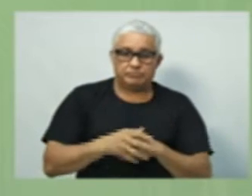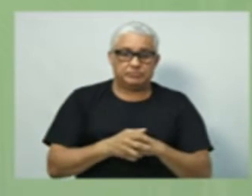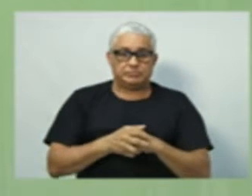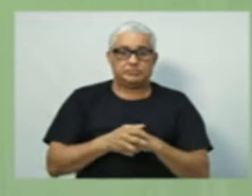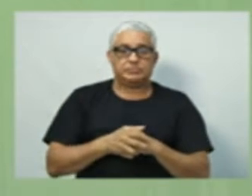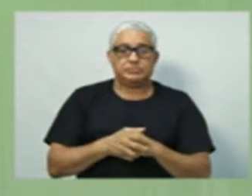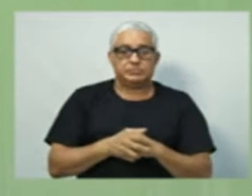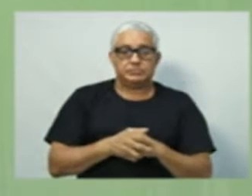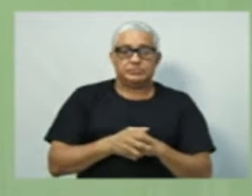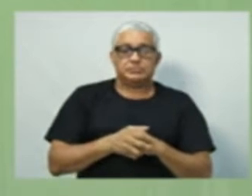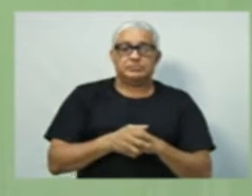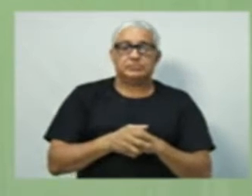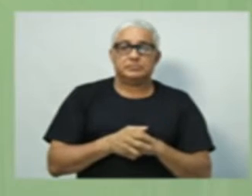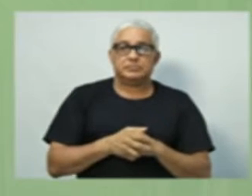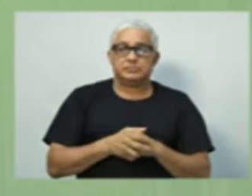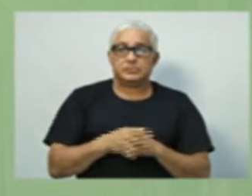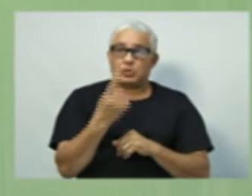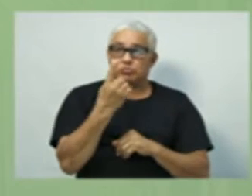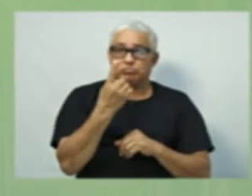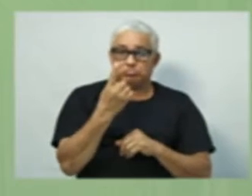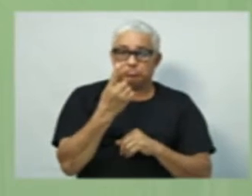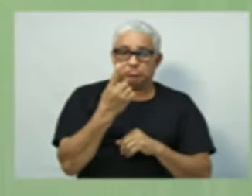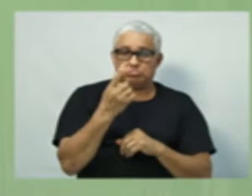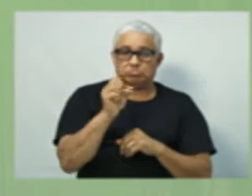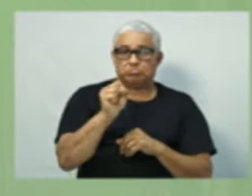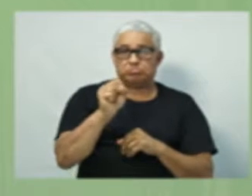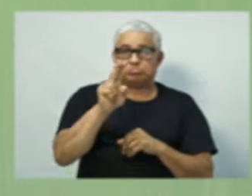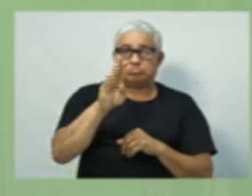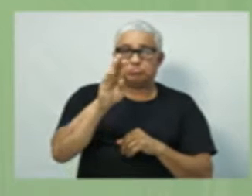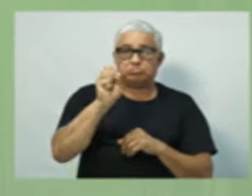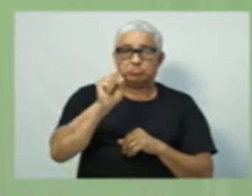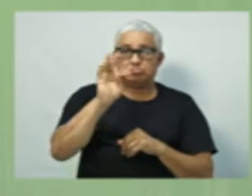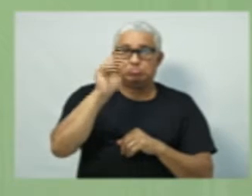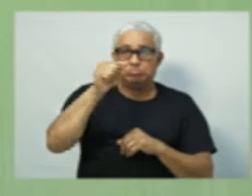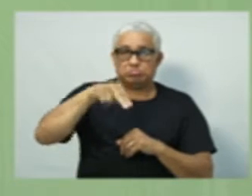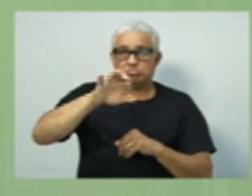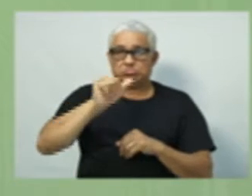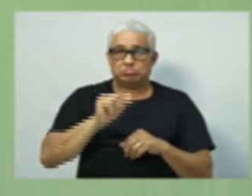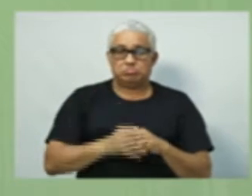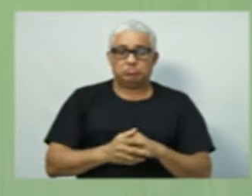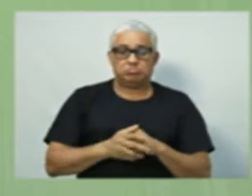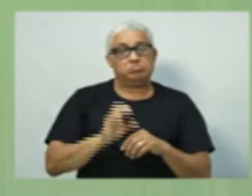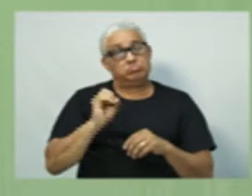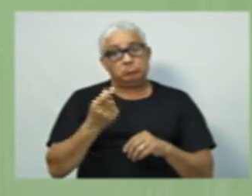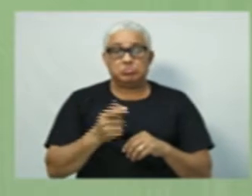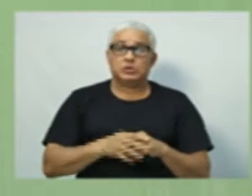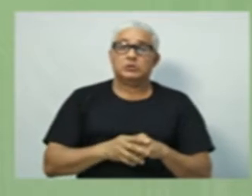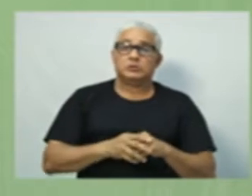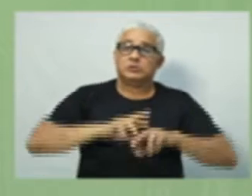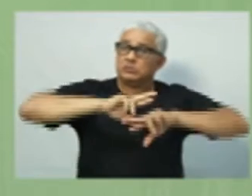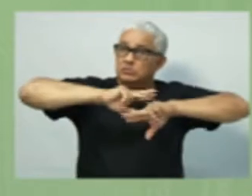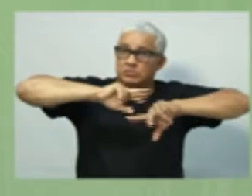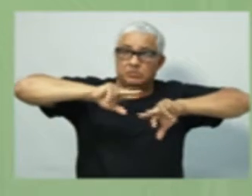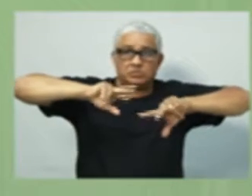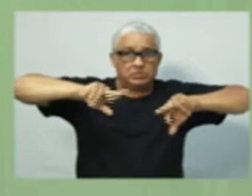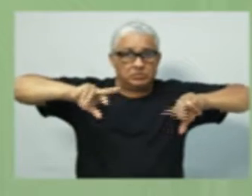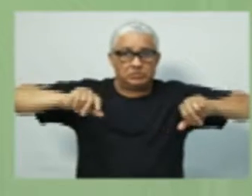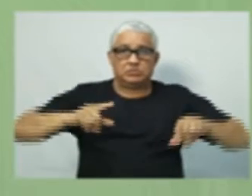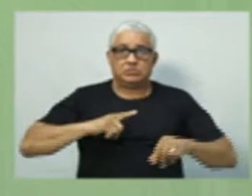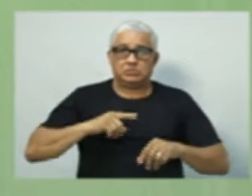processo de decomposição de uma substância com um tópico complexo em seus diversos elementos